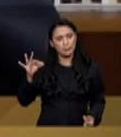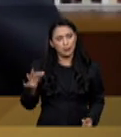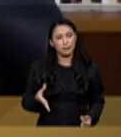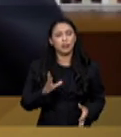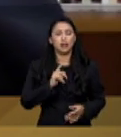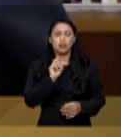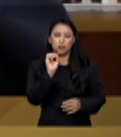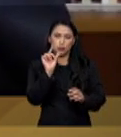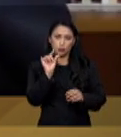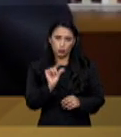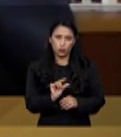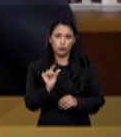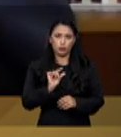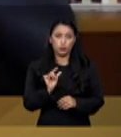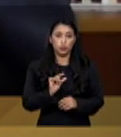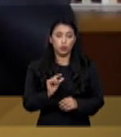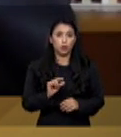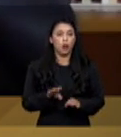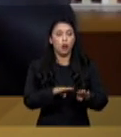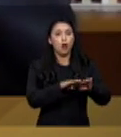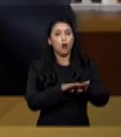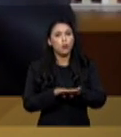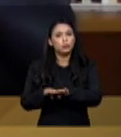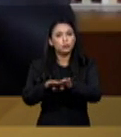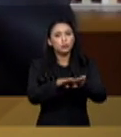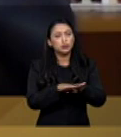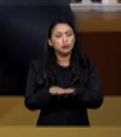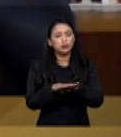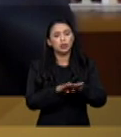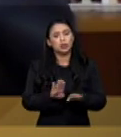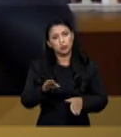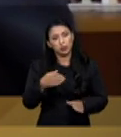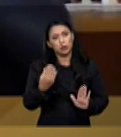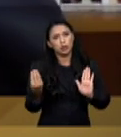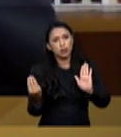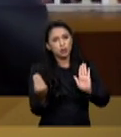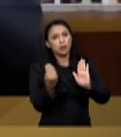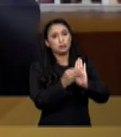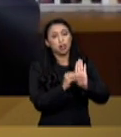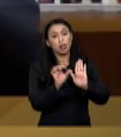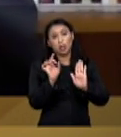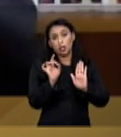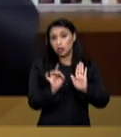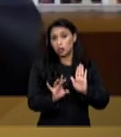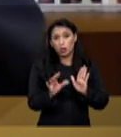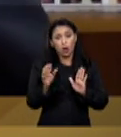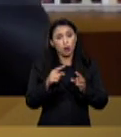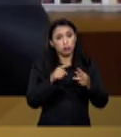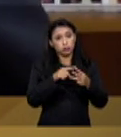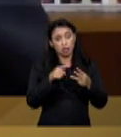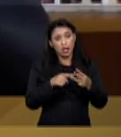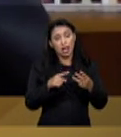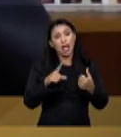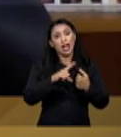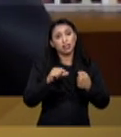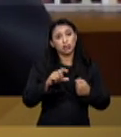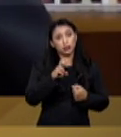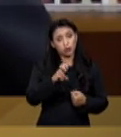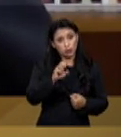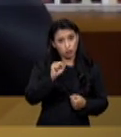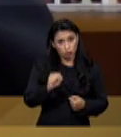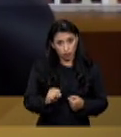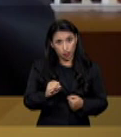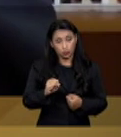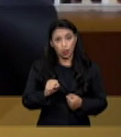breve passagem, é unânime quanto a este fato de que bastam os requisitos do artigo 58,